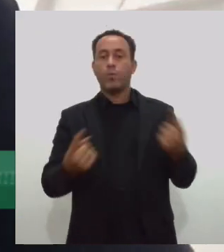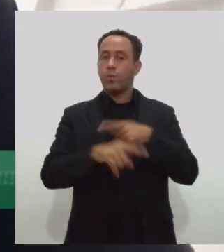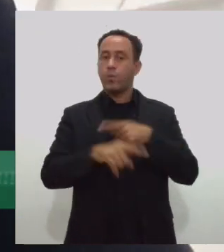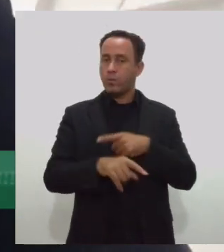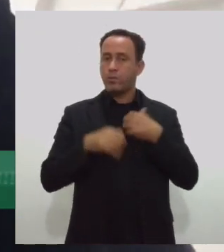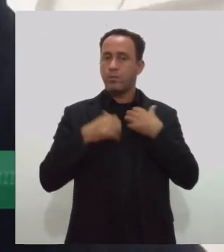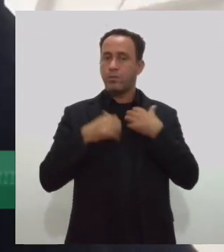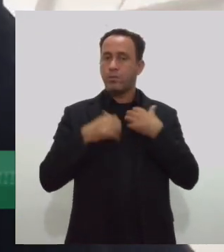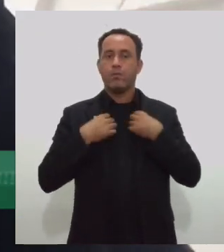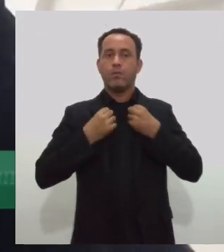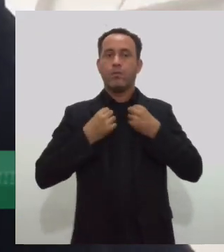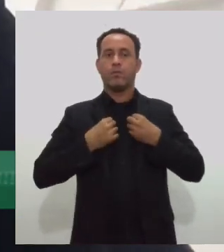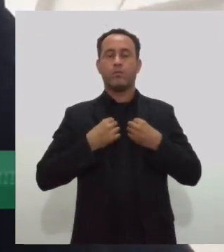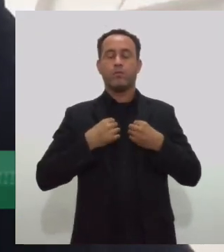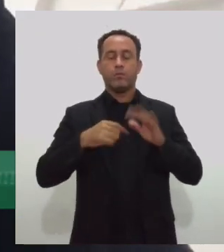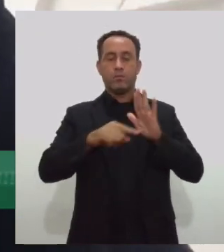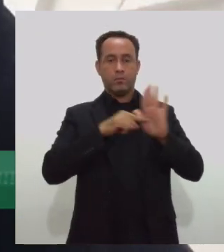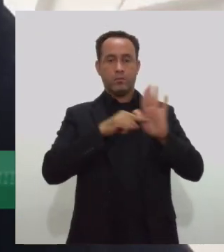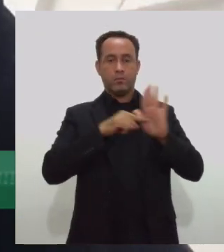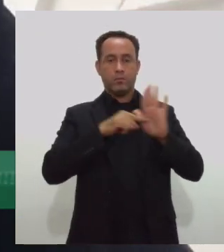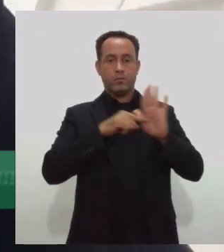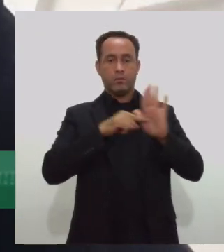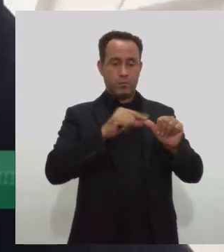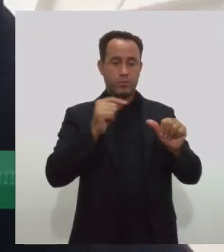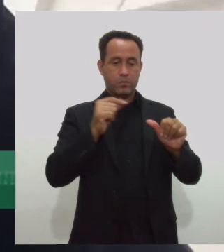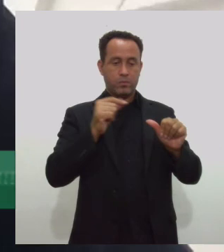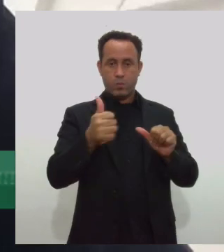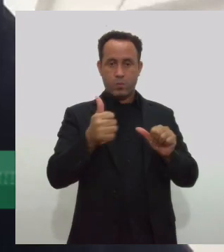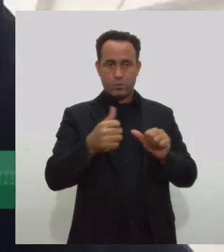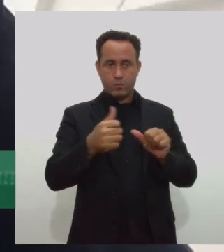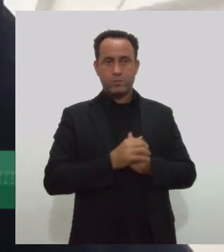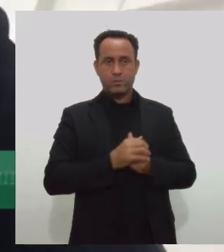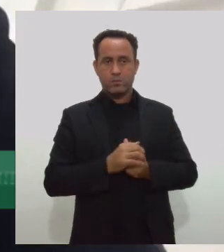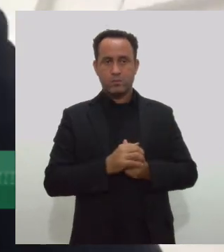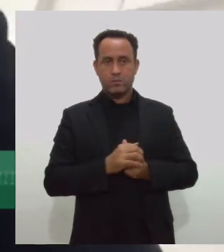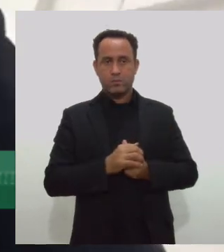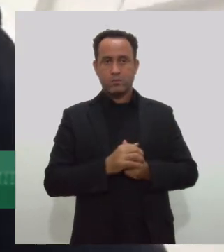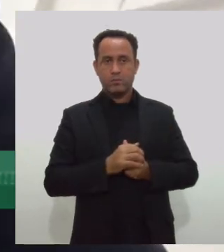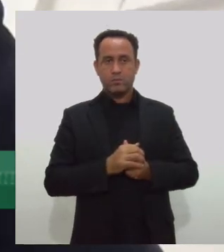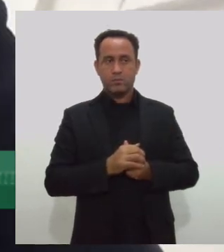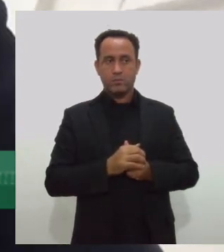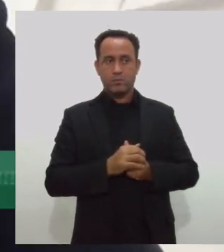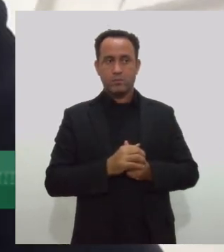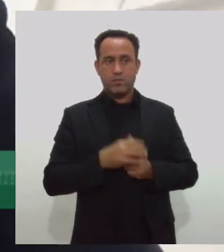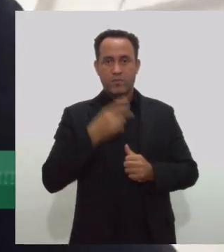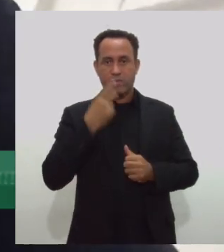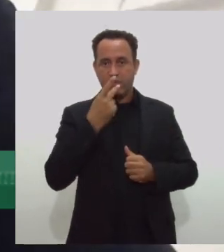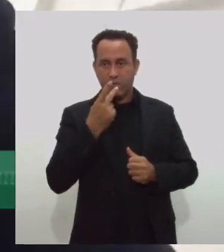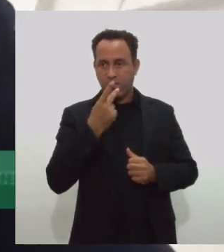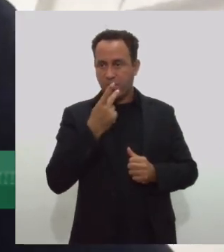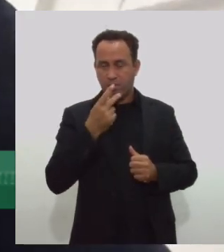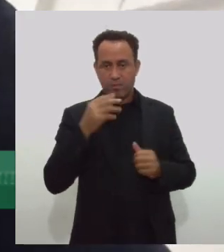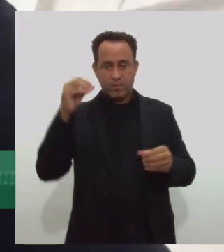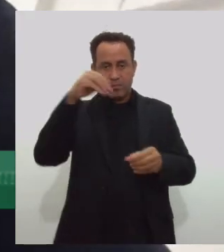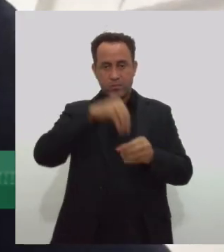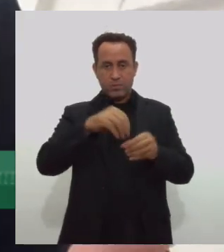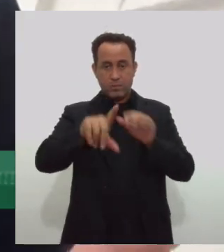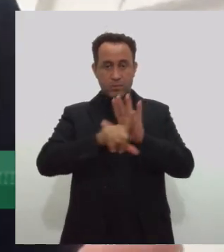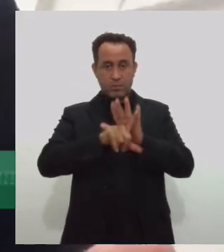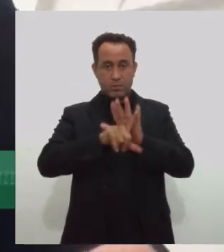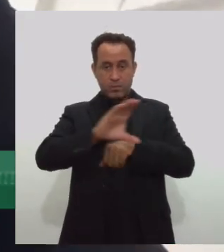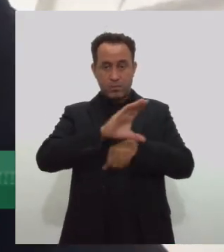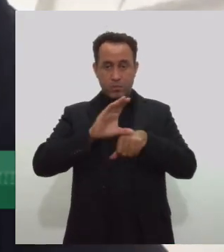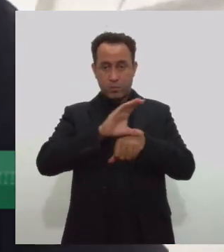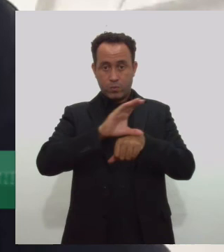Isso está no parágrafo 1º do artigo 11. Já vou repetir, dizer que não configura improbidade ação ou